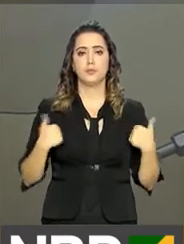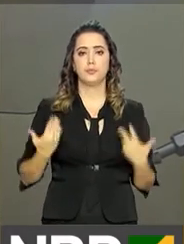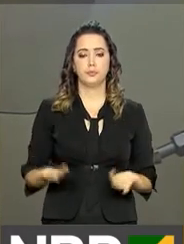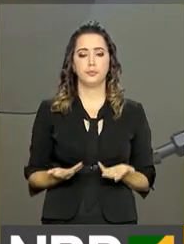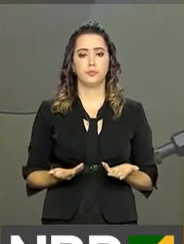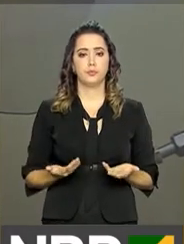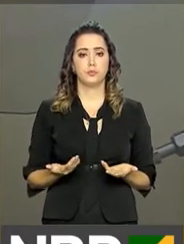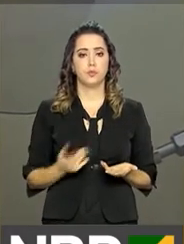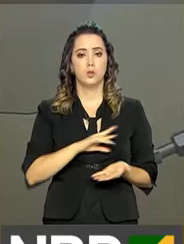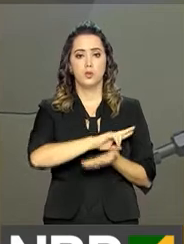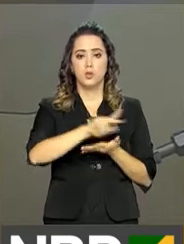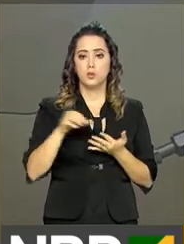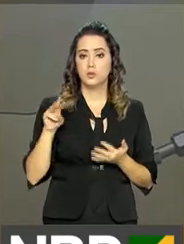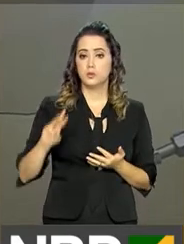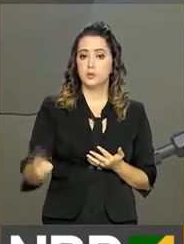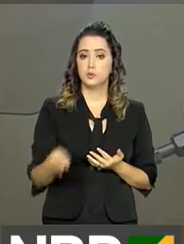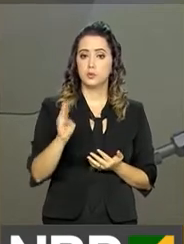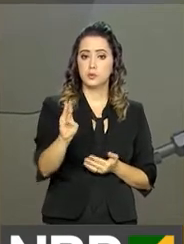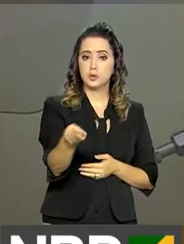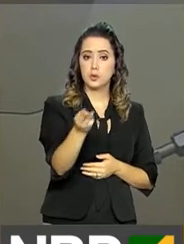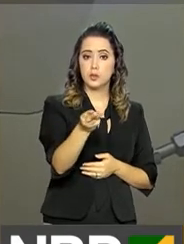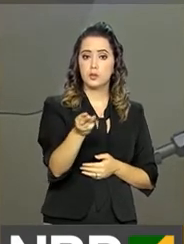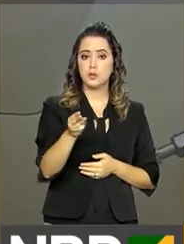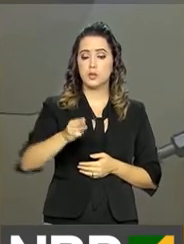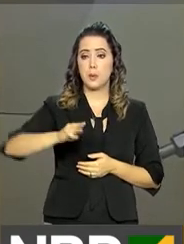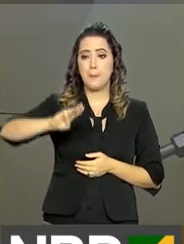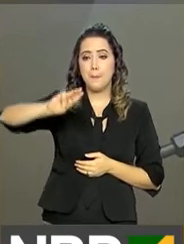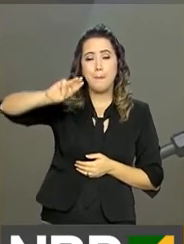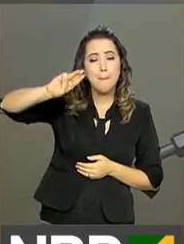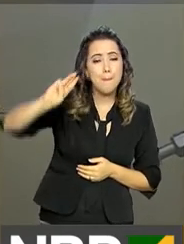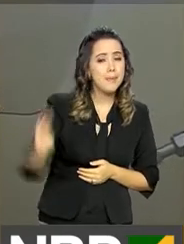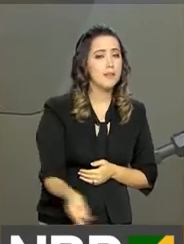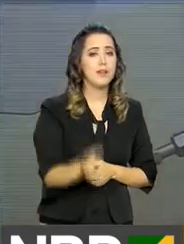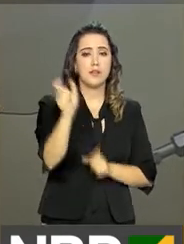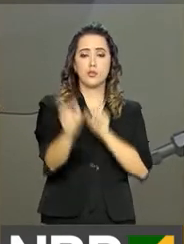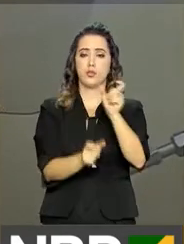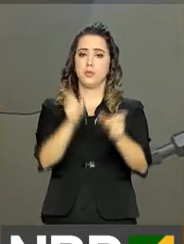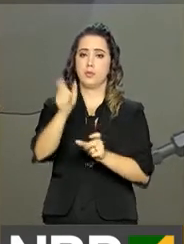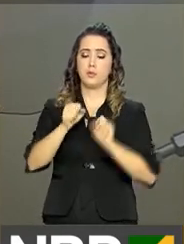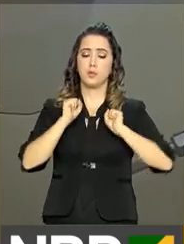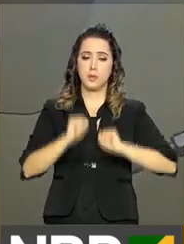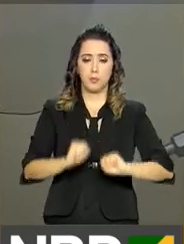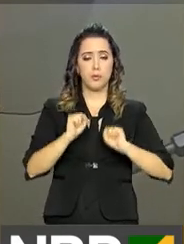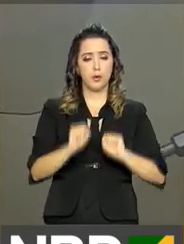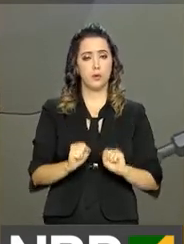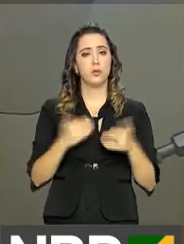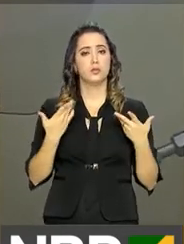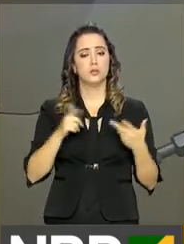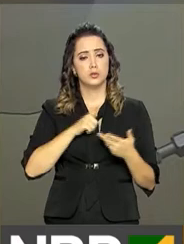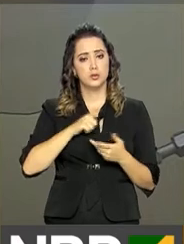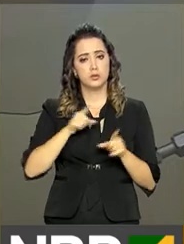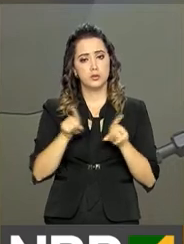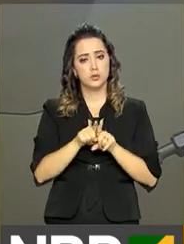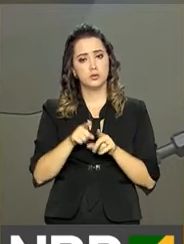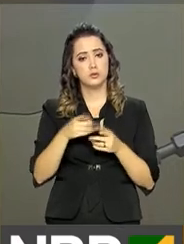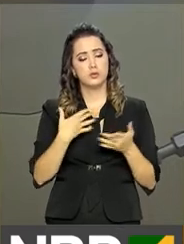E, portanto, são milhares de brasileiros que poderão finalmente regularizar